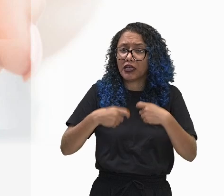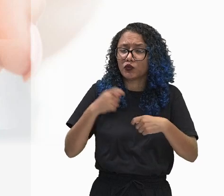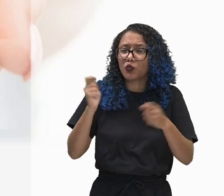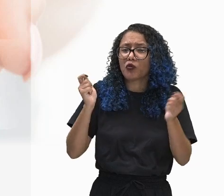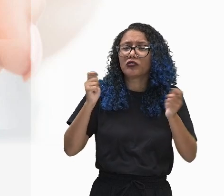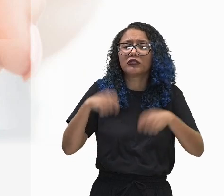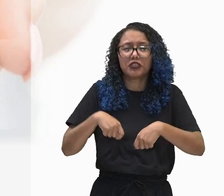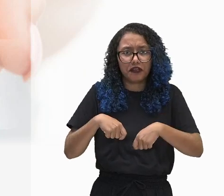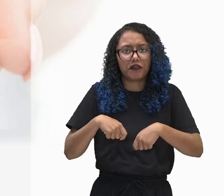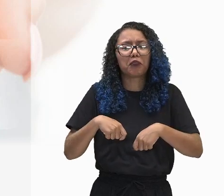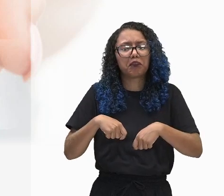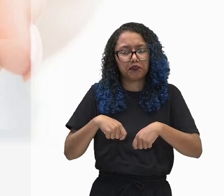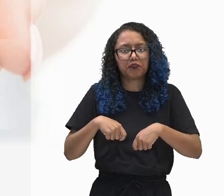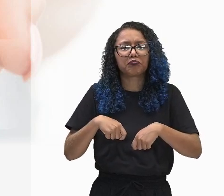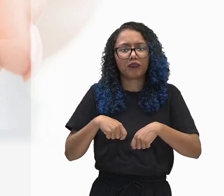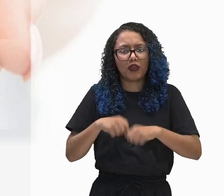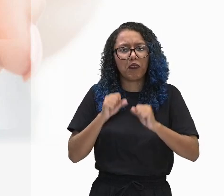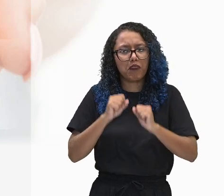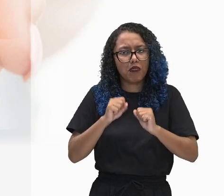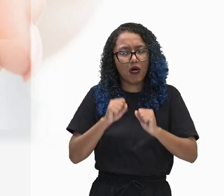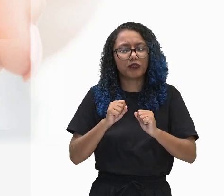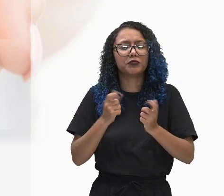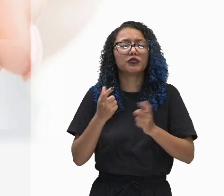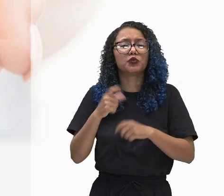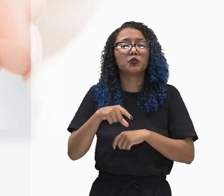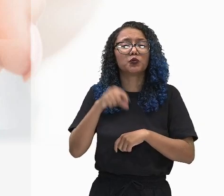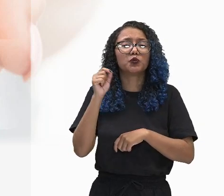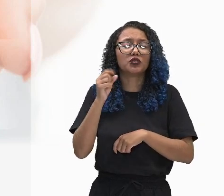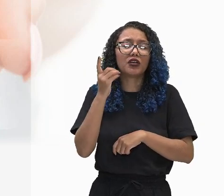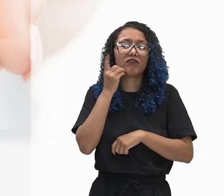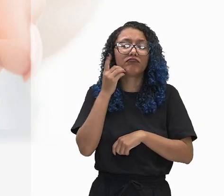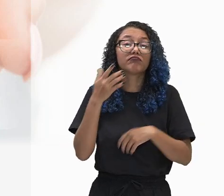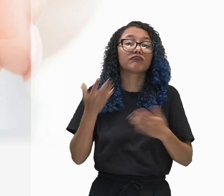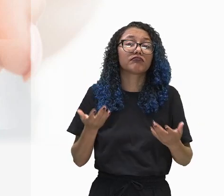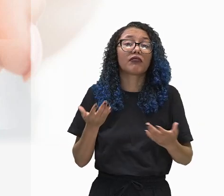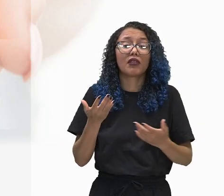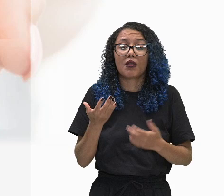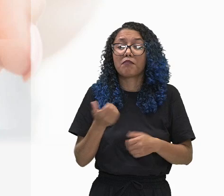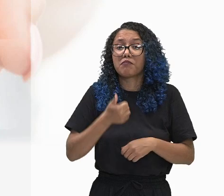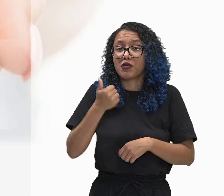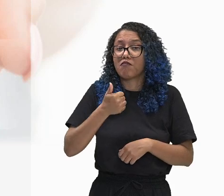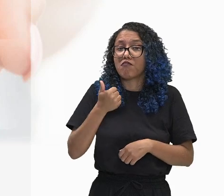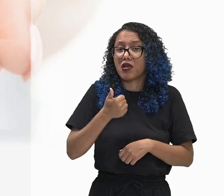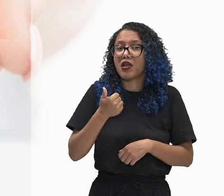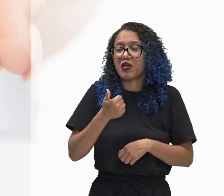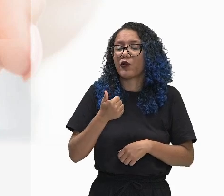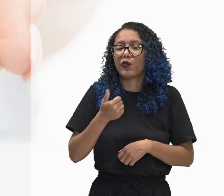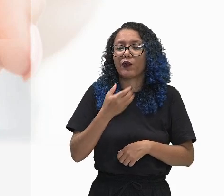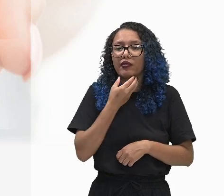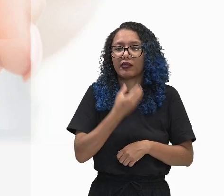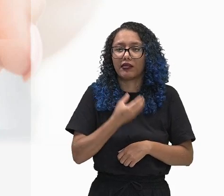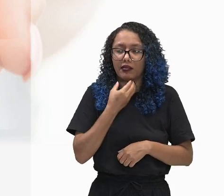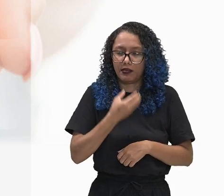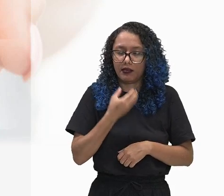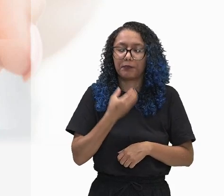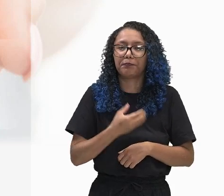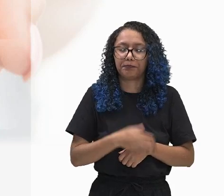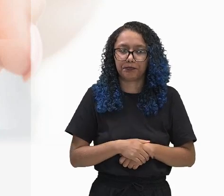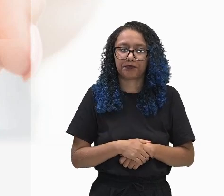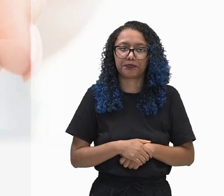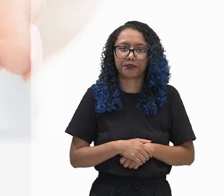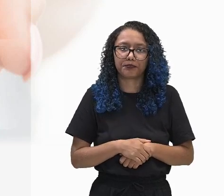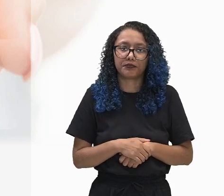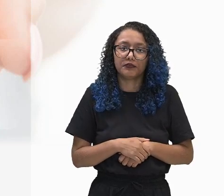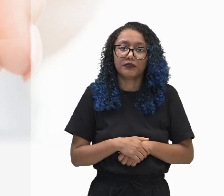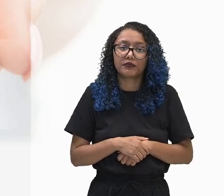sexualmente ativa, e esse dia escolhido é o dia 1º de dezembro. Então, é um momento em que